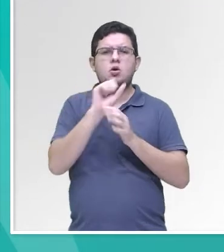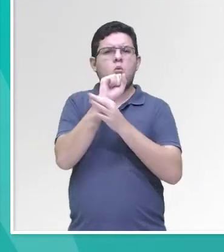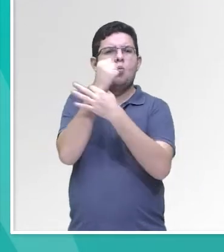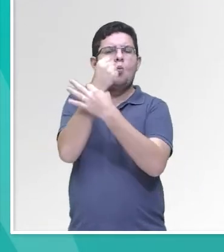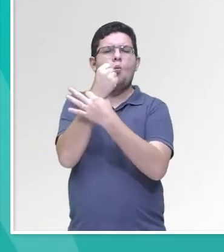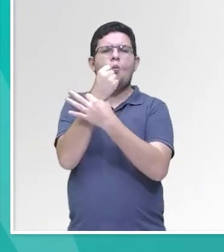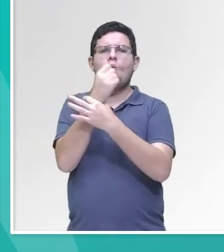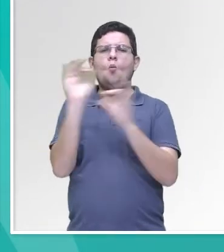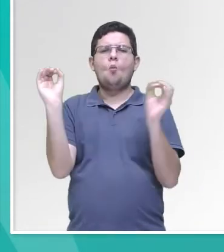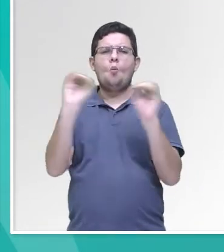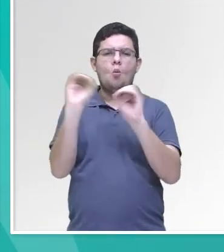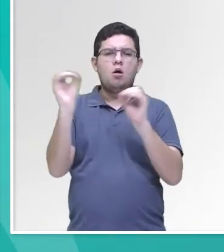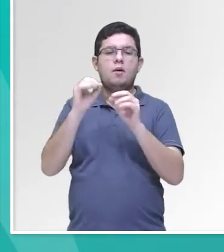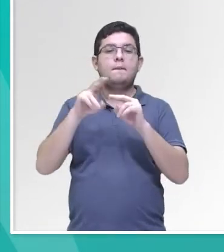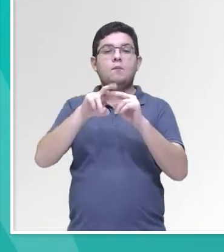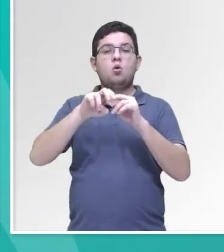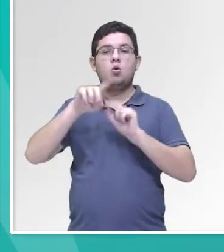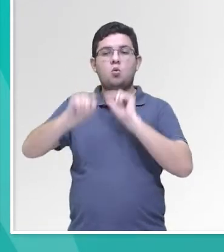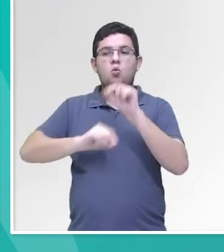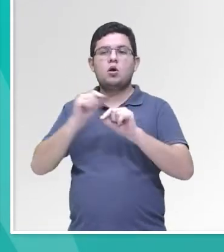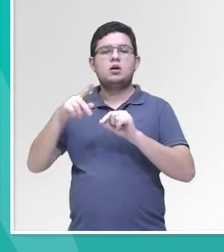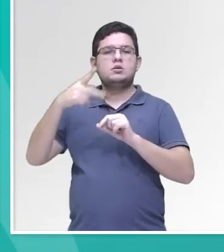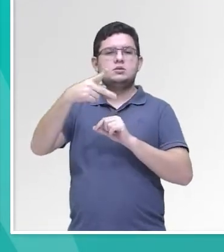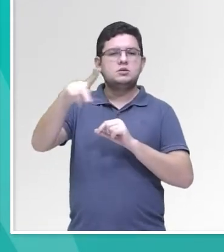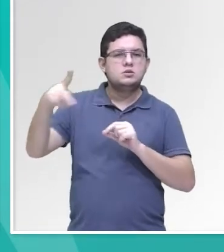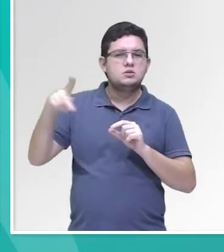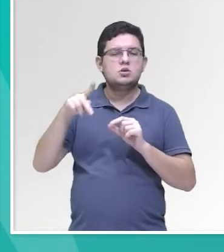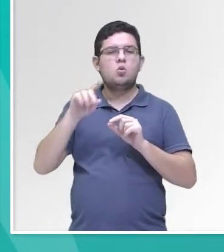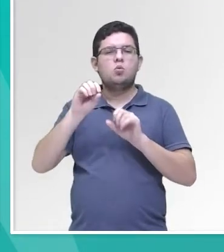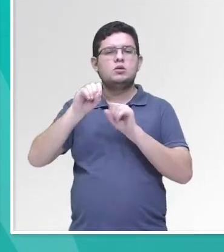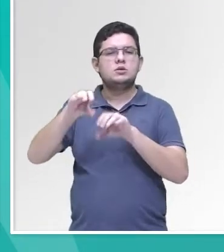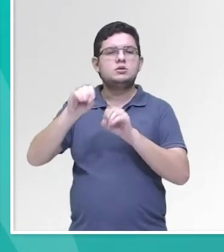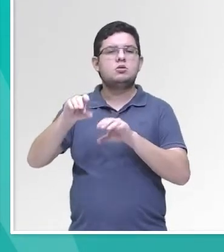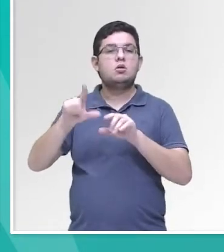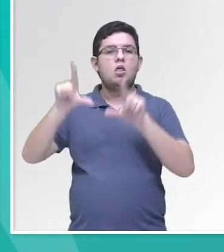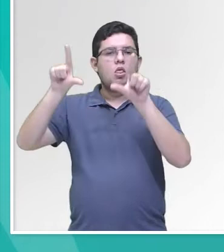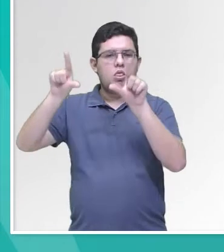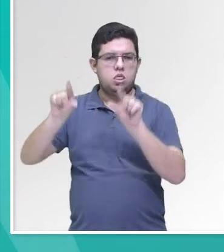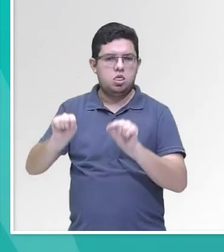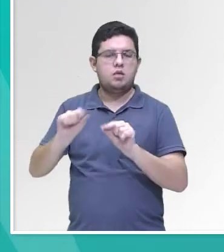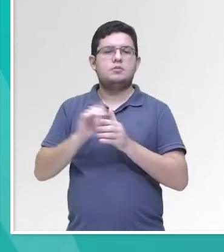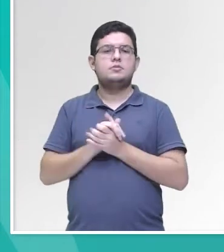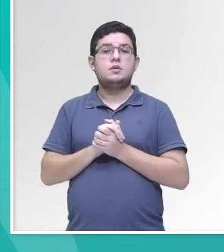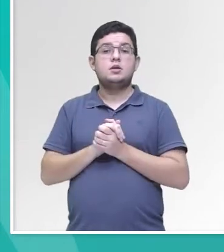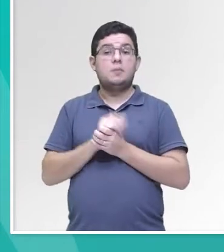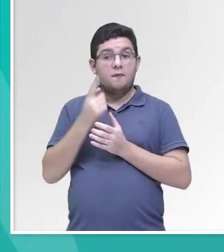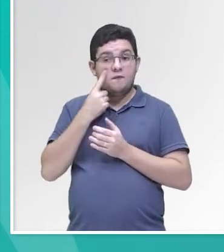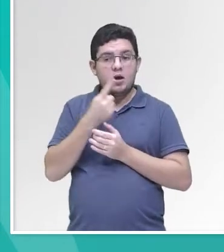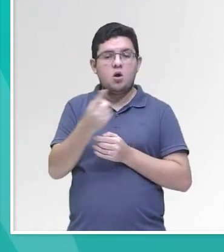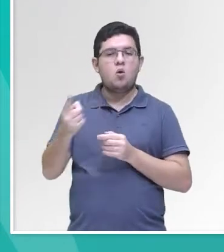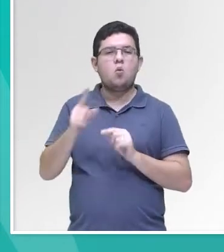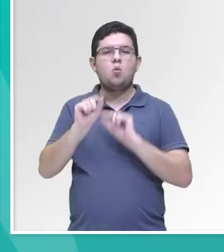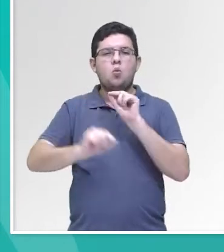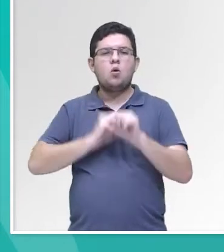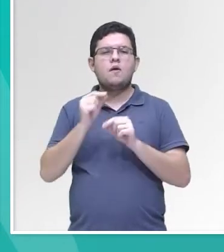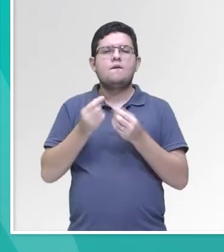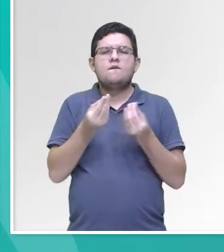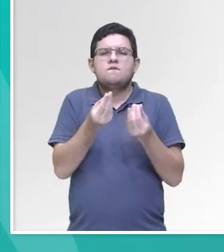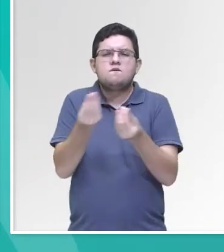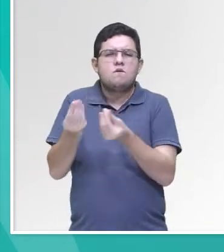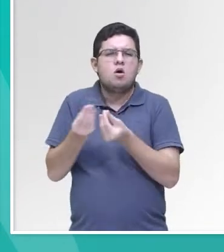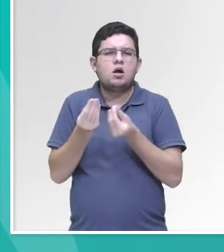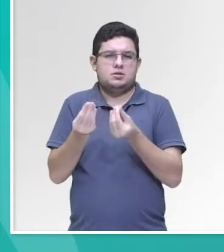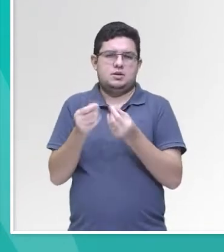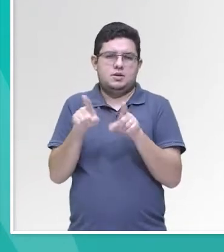déficit deixado pelo sistema educacional vigente no país, que revela o despreparo da rede de ensino no que tange à inclusão